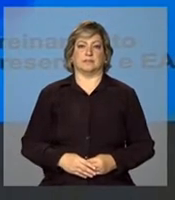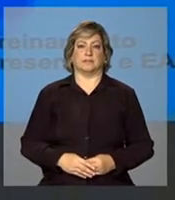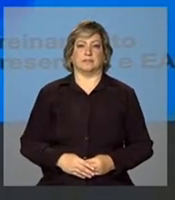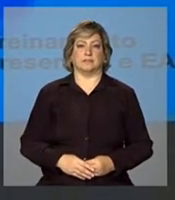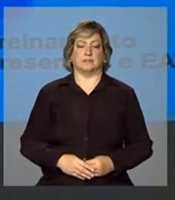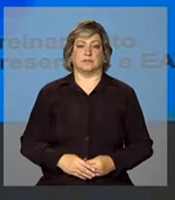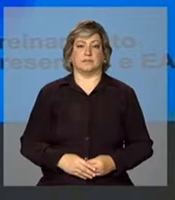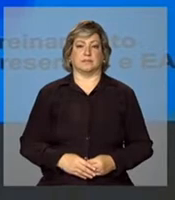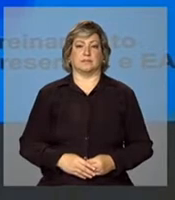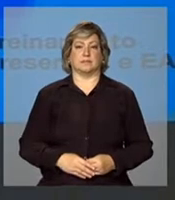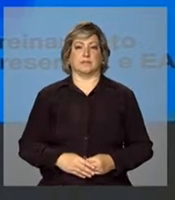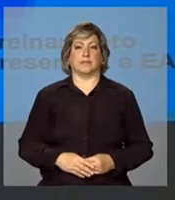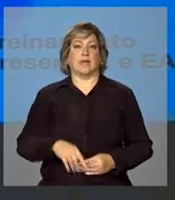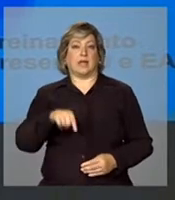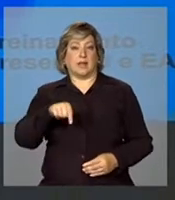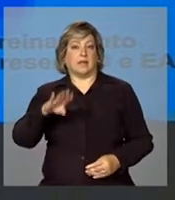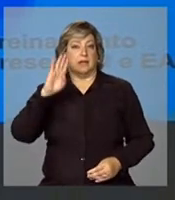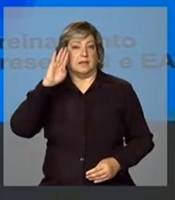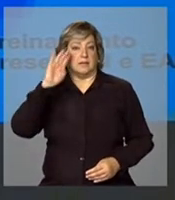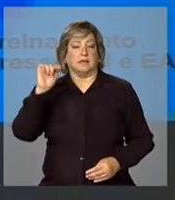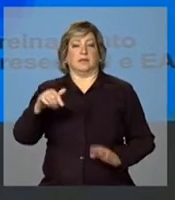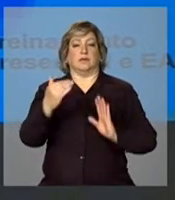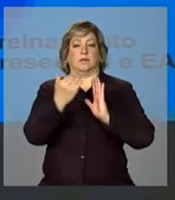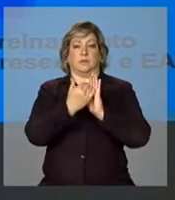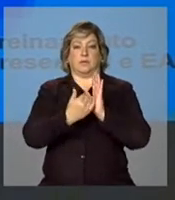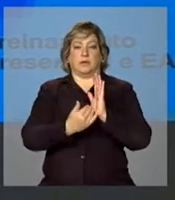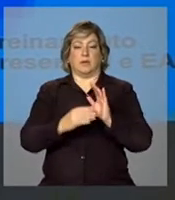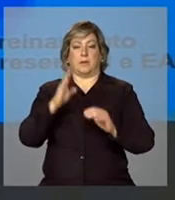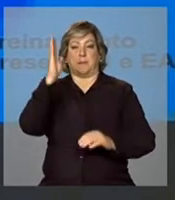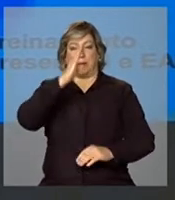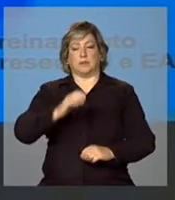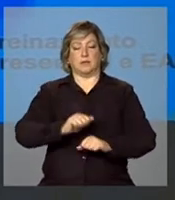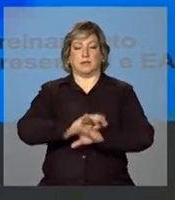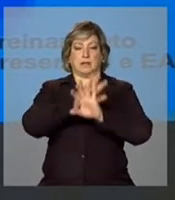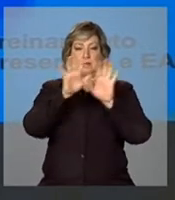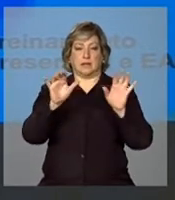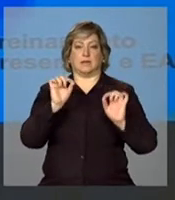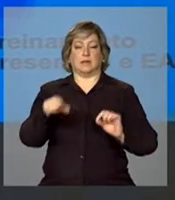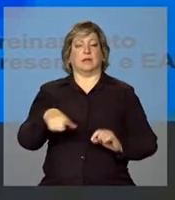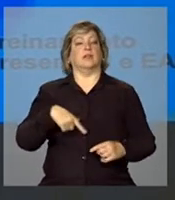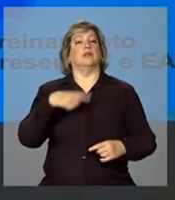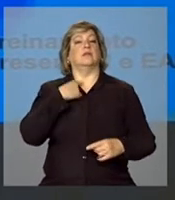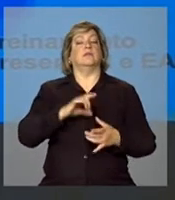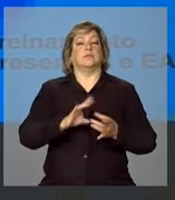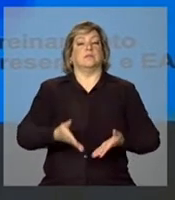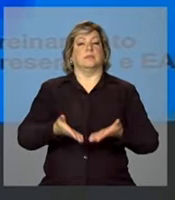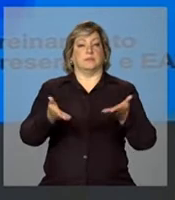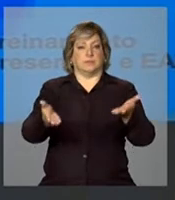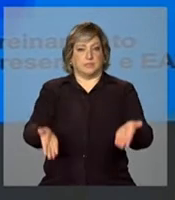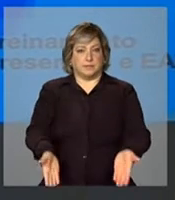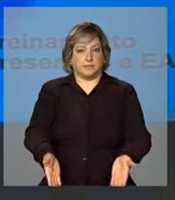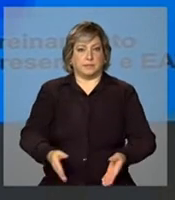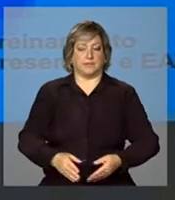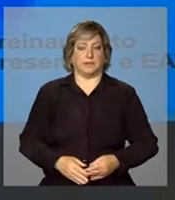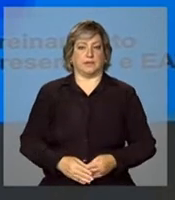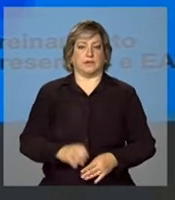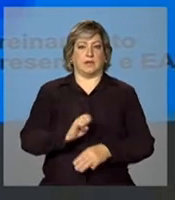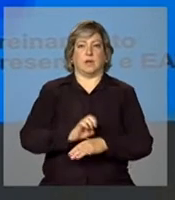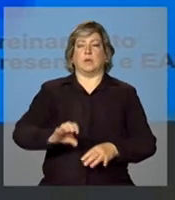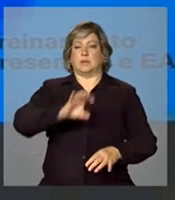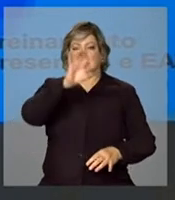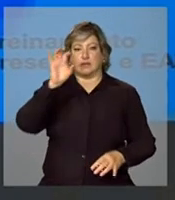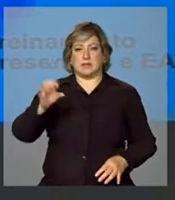Esse é o portfólio do Brasil Transparente, são os produtos, né, que nós estamos disponibilizando para os estados